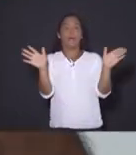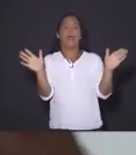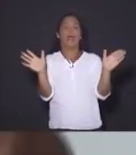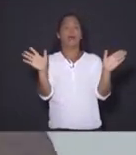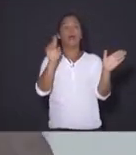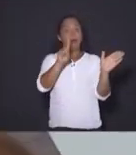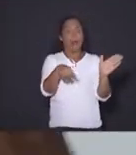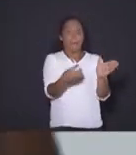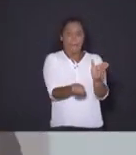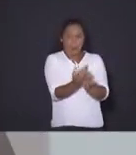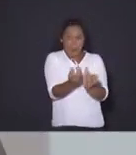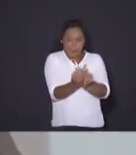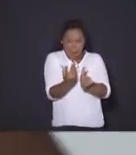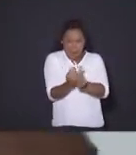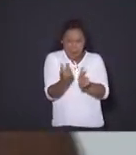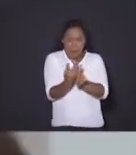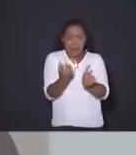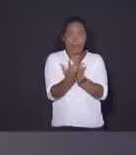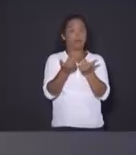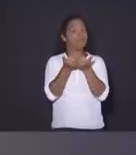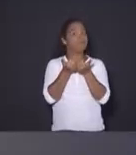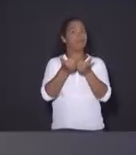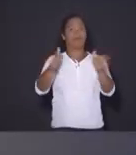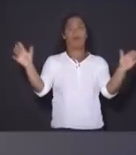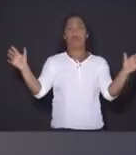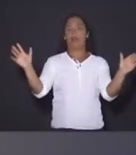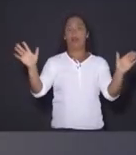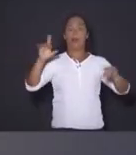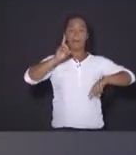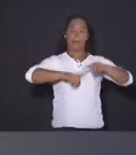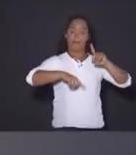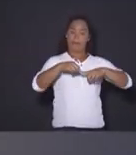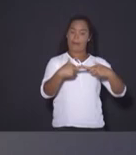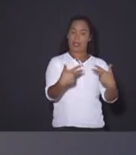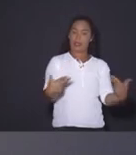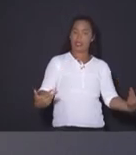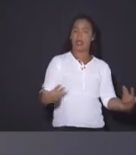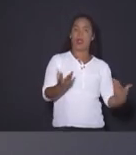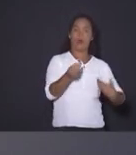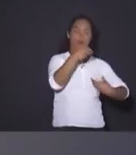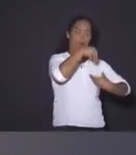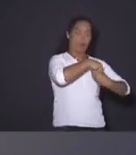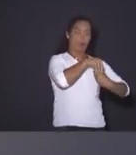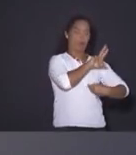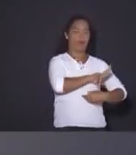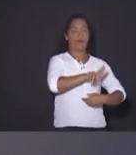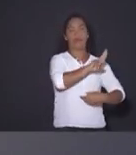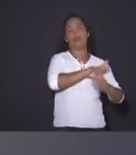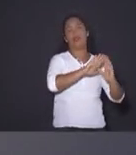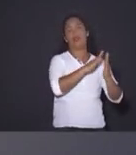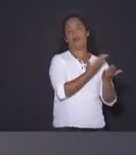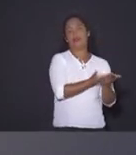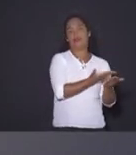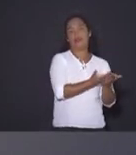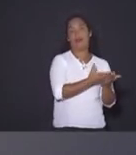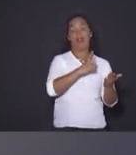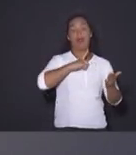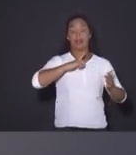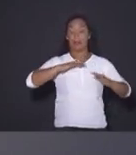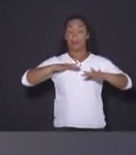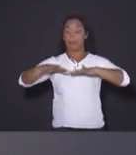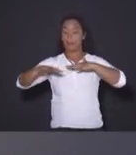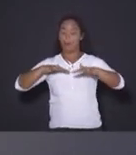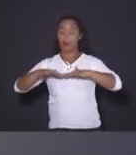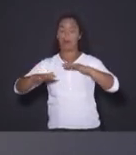colaborativa e coletiva de materiais para serem usados na educação temos um movimento enorme na educação